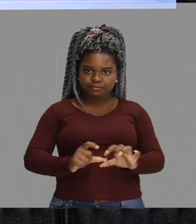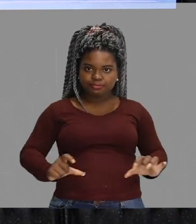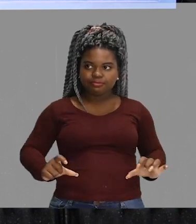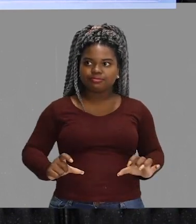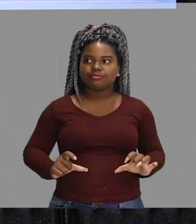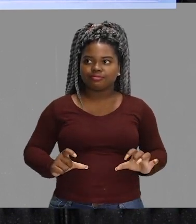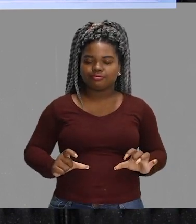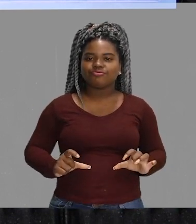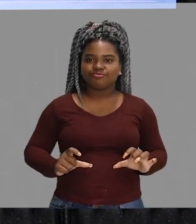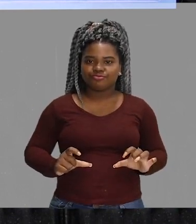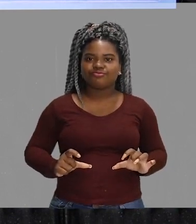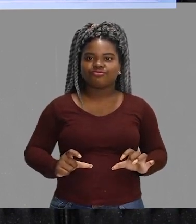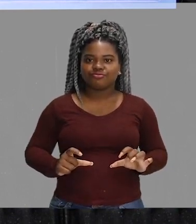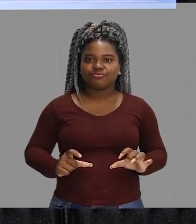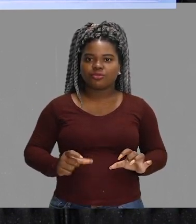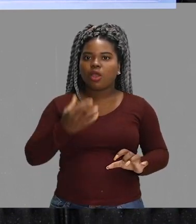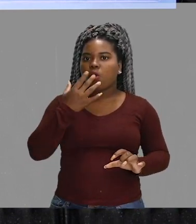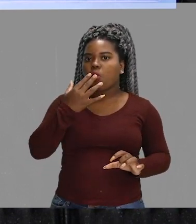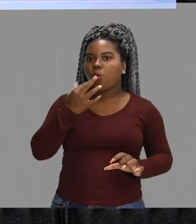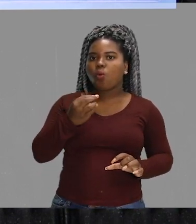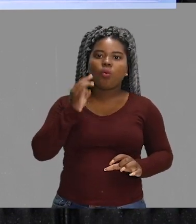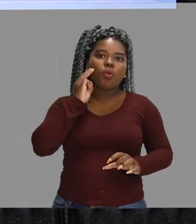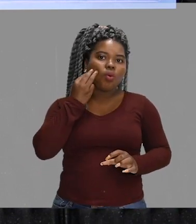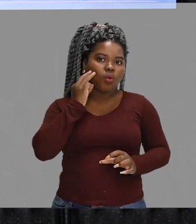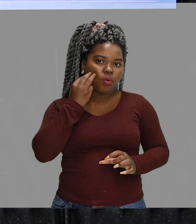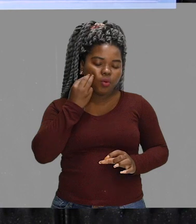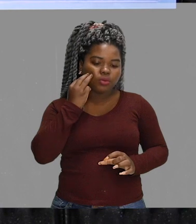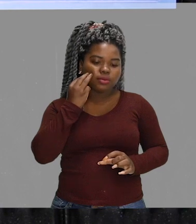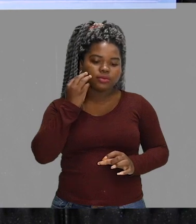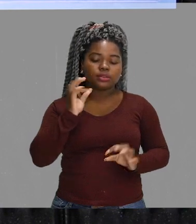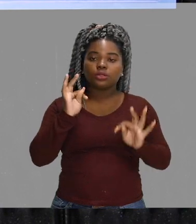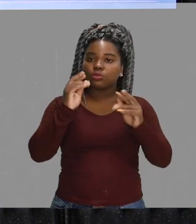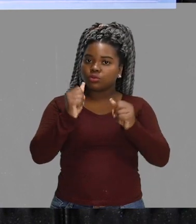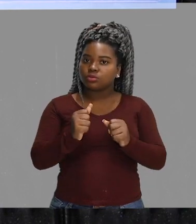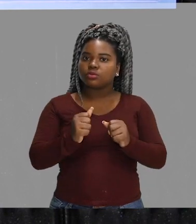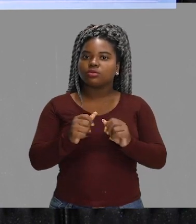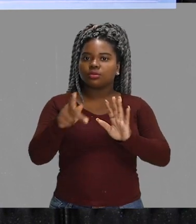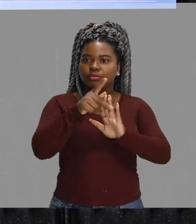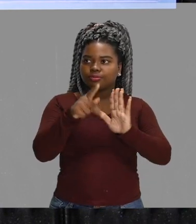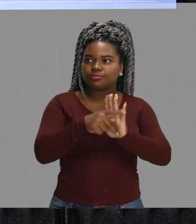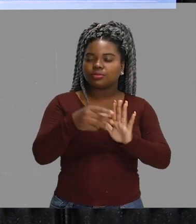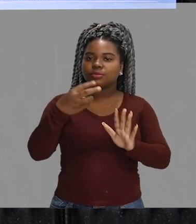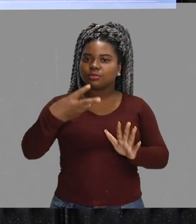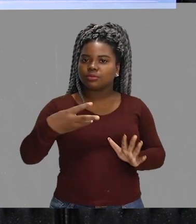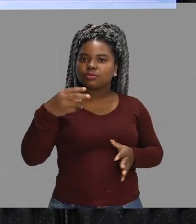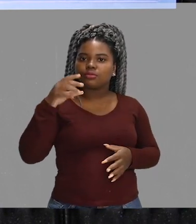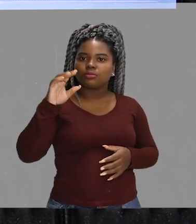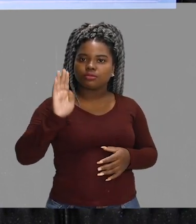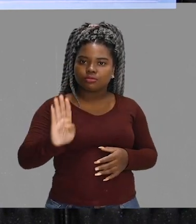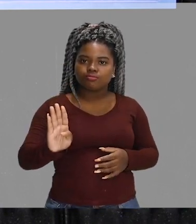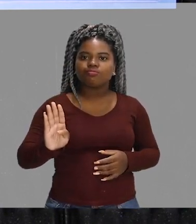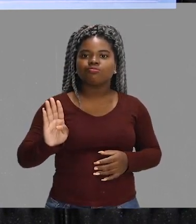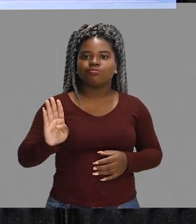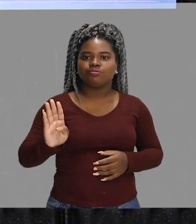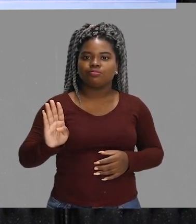subnível S, então, o último nível, só tem um elétron, que é o S1, ele vai pertencer à família